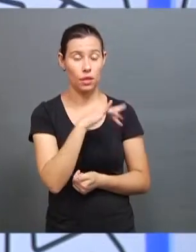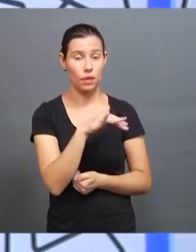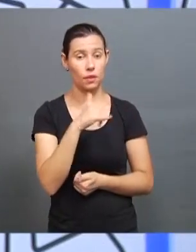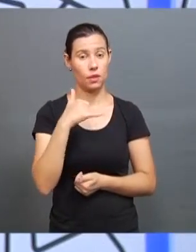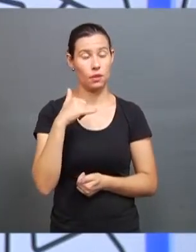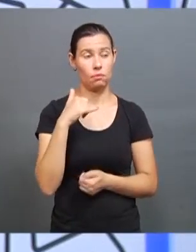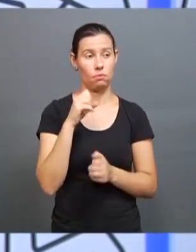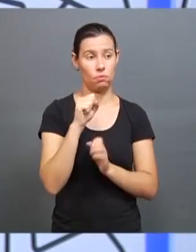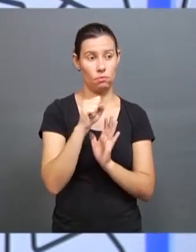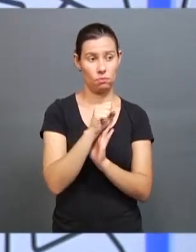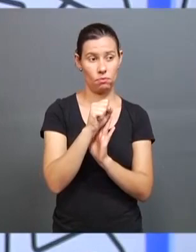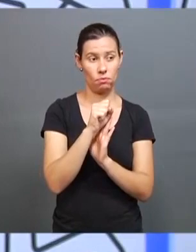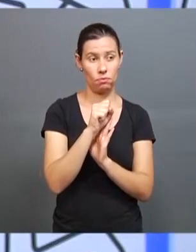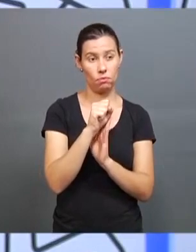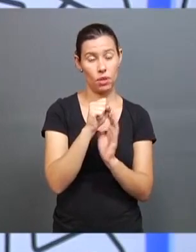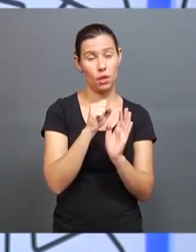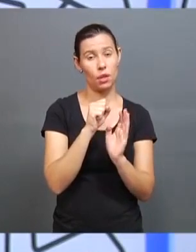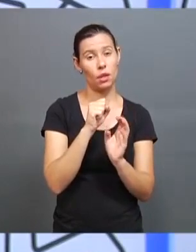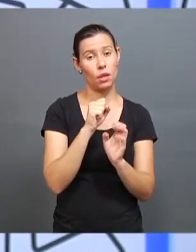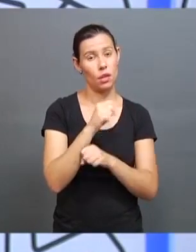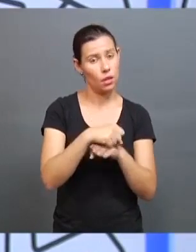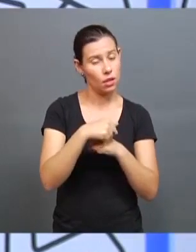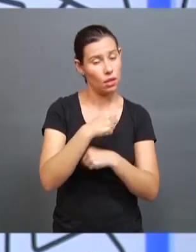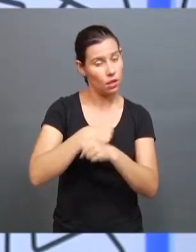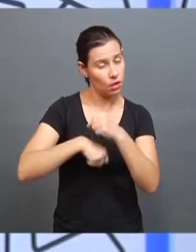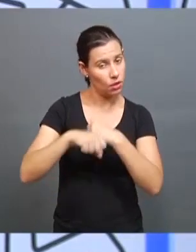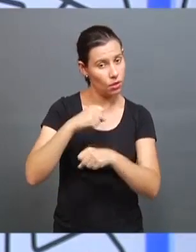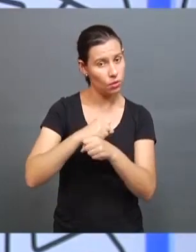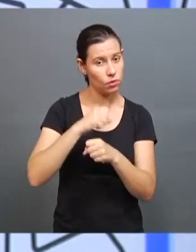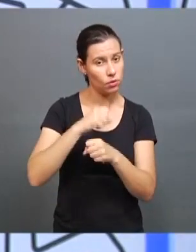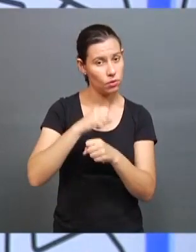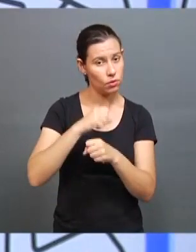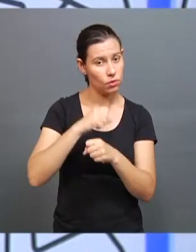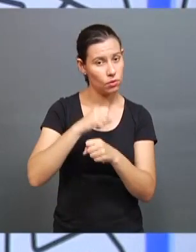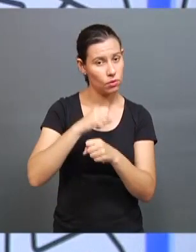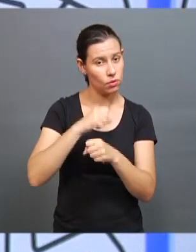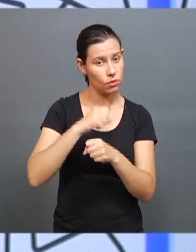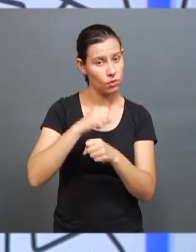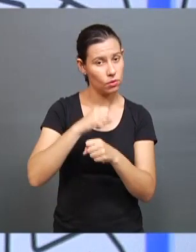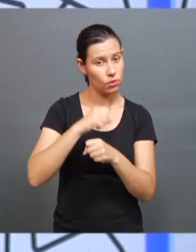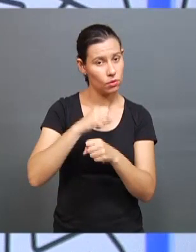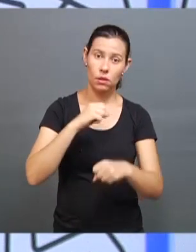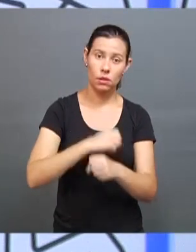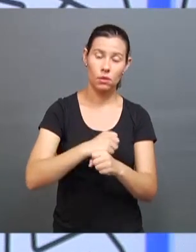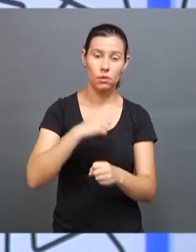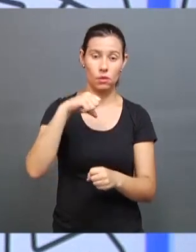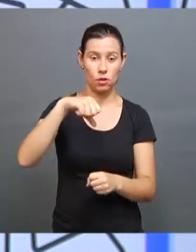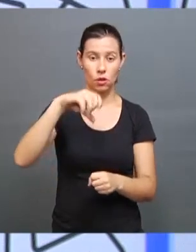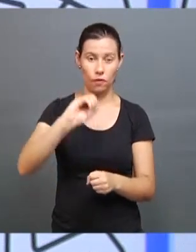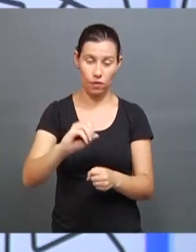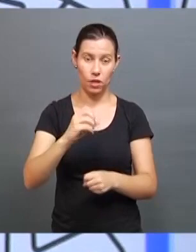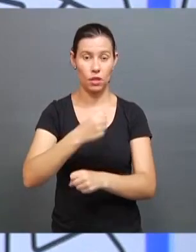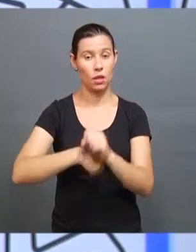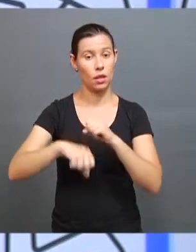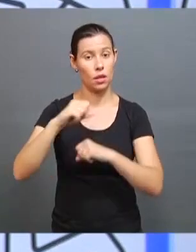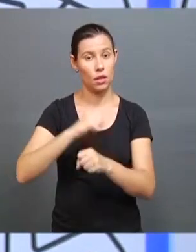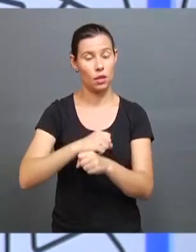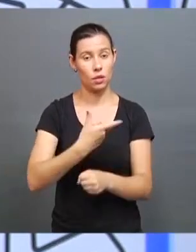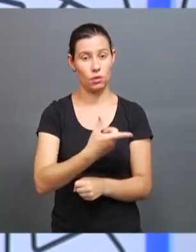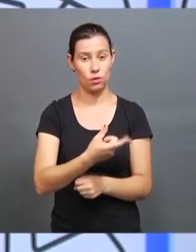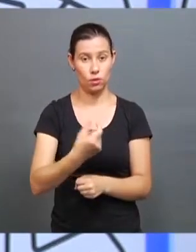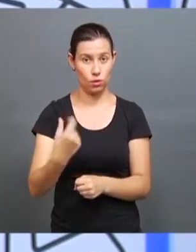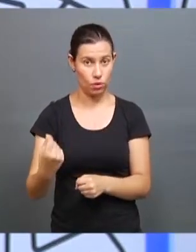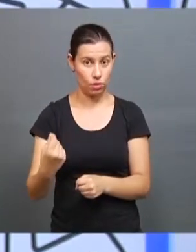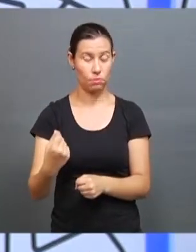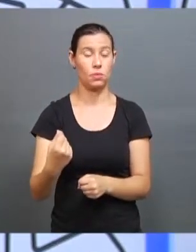90, no início dos anos 2000, ela precisava, se ela queria assistir um determinado programa, para começar e hora para terminar.